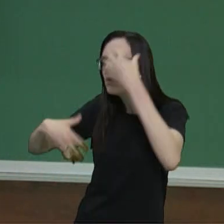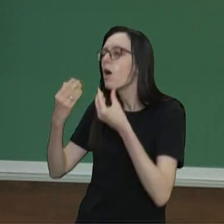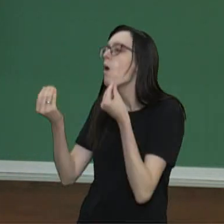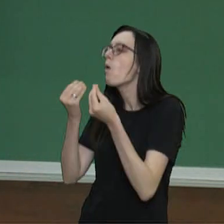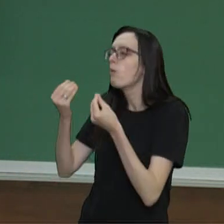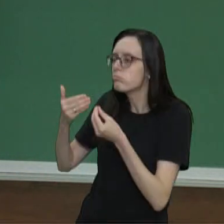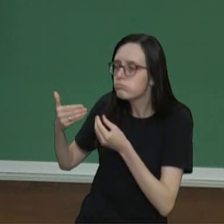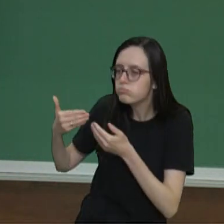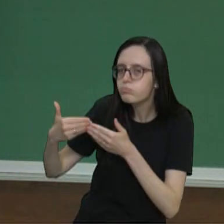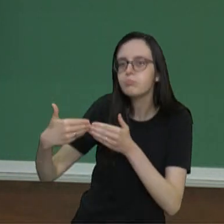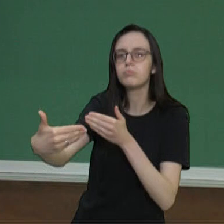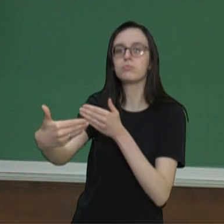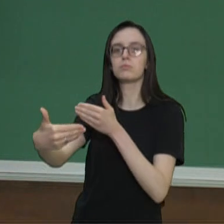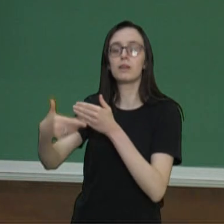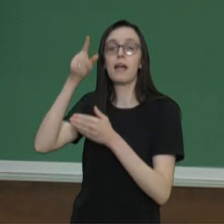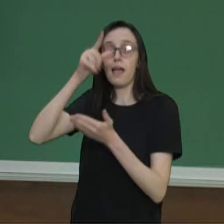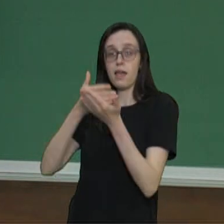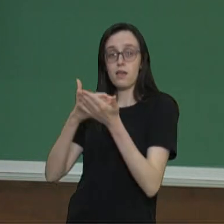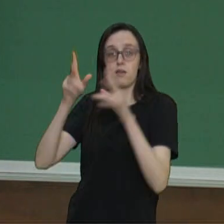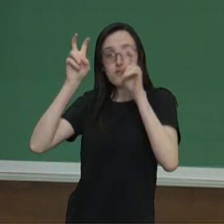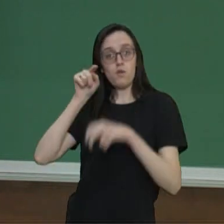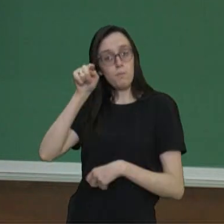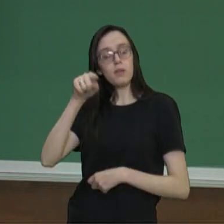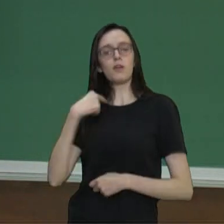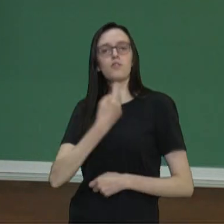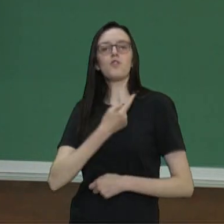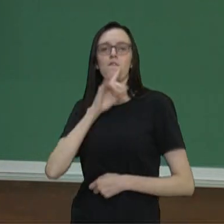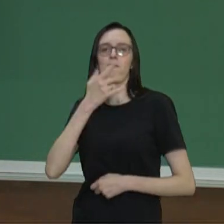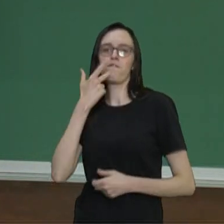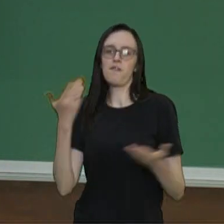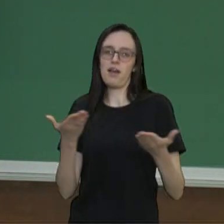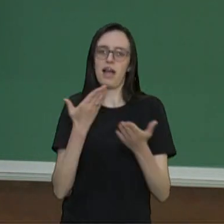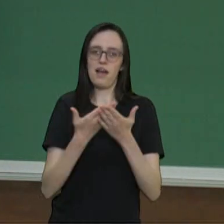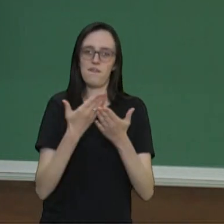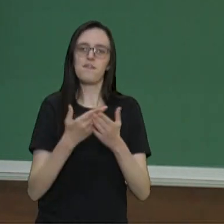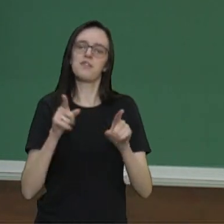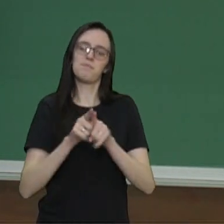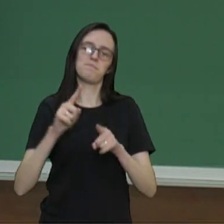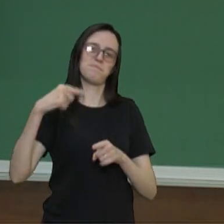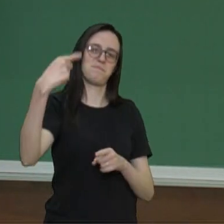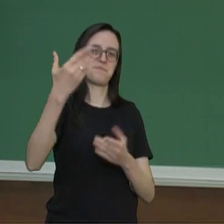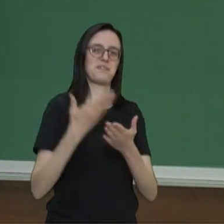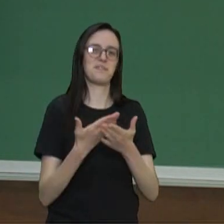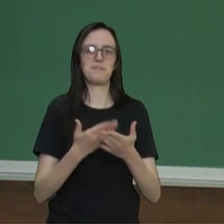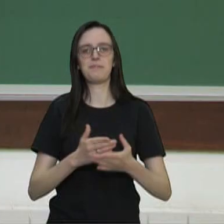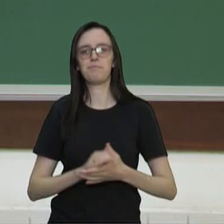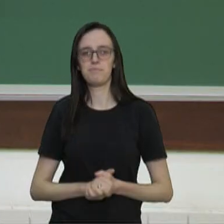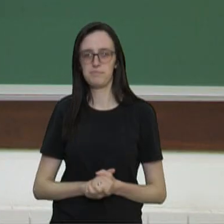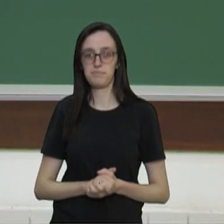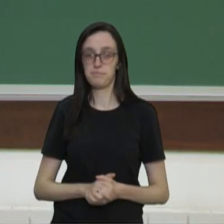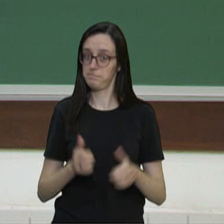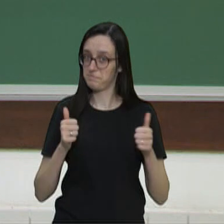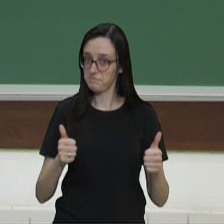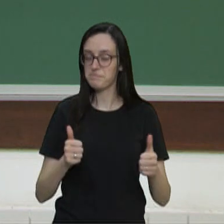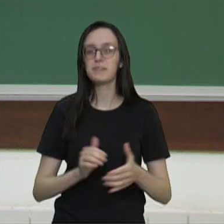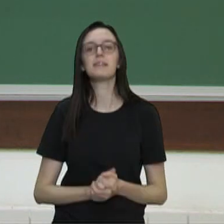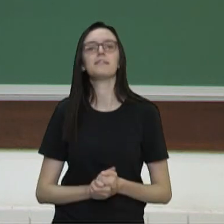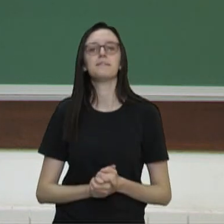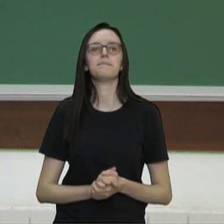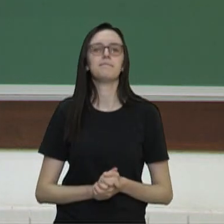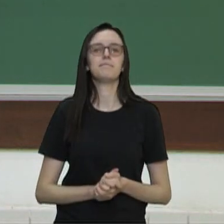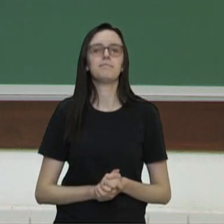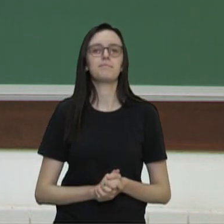onde caminhar. É um pouquinho sobre isso que a gente começa a falar na aula de hoje e vai falar nas próximas aulas, certo?